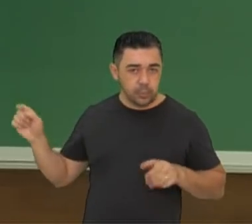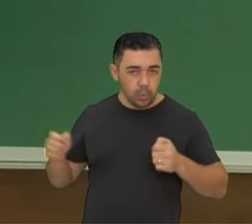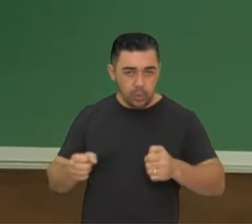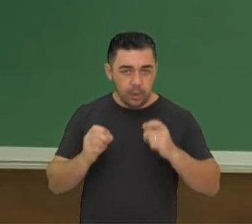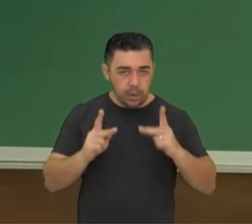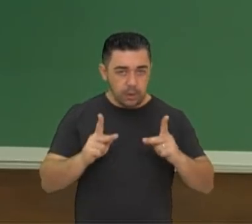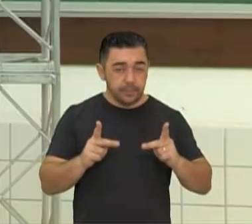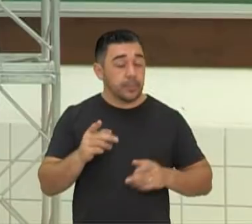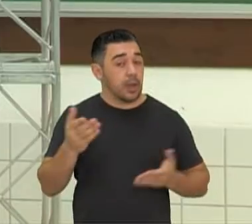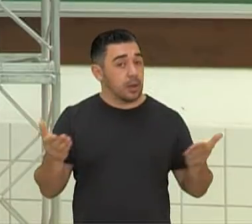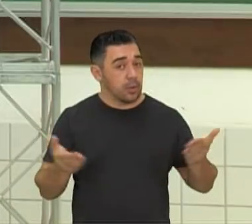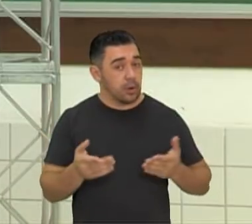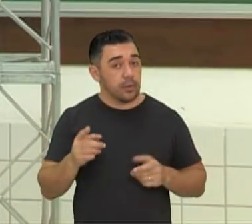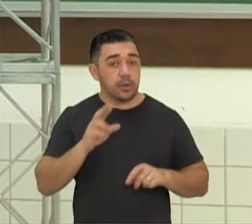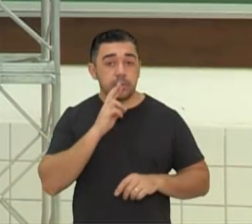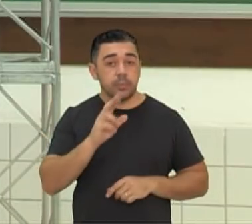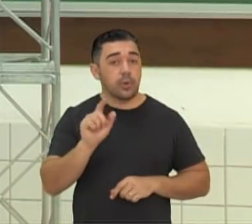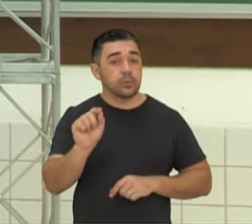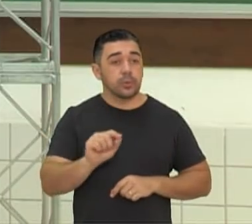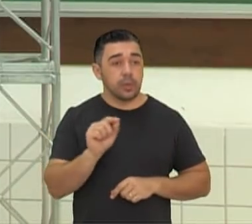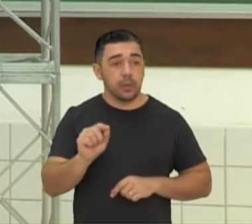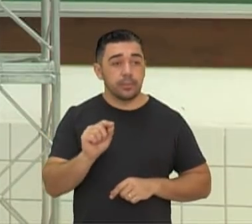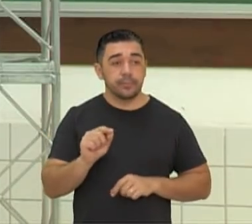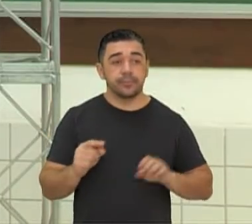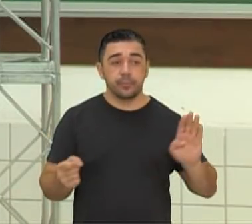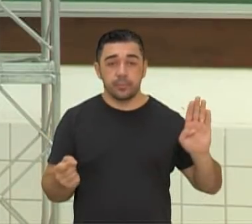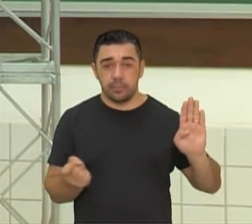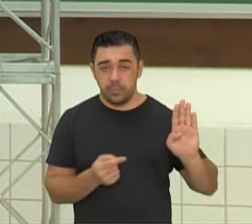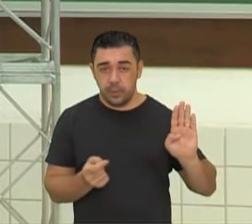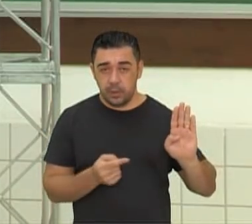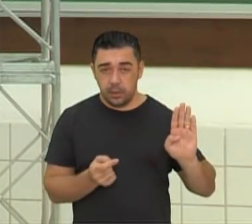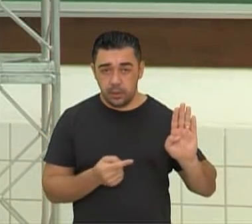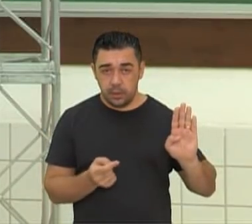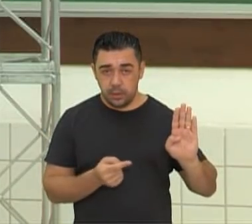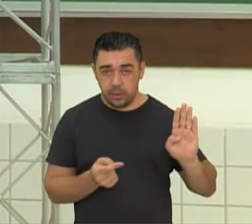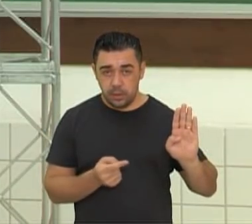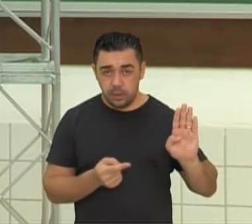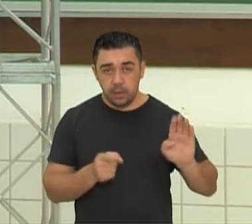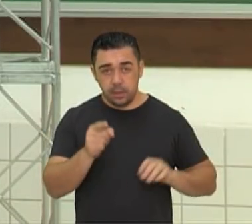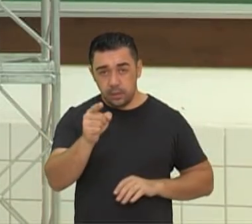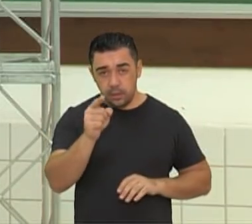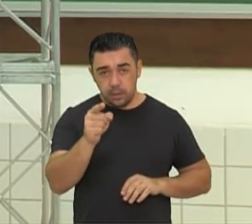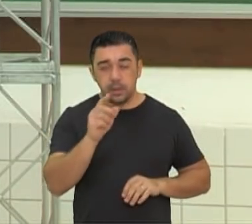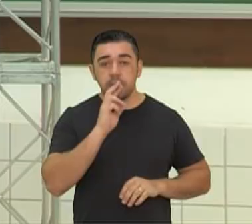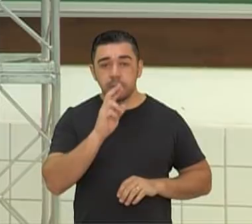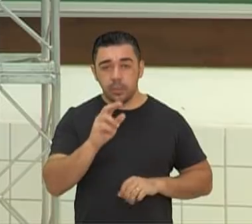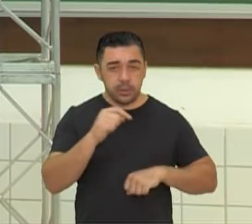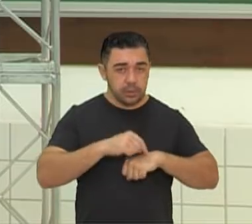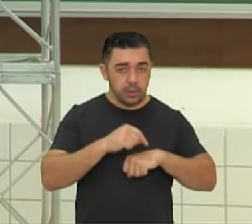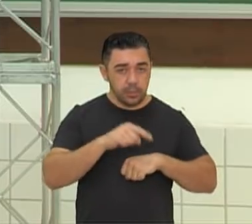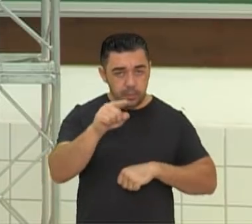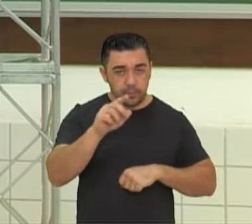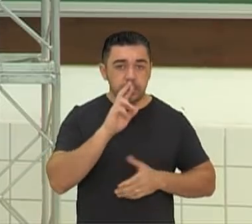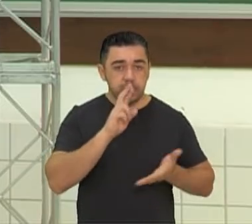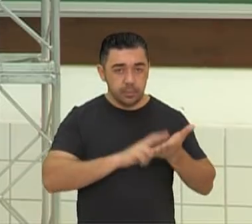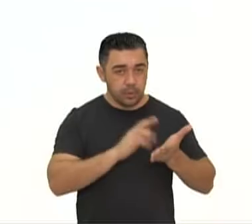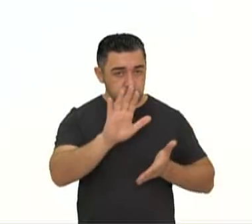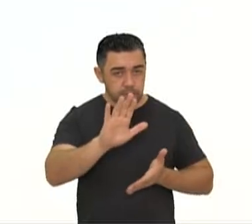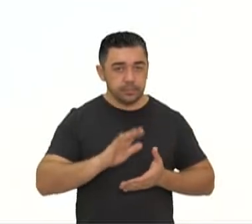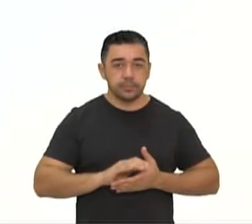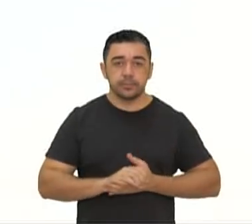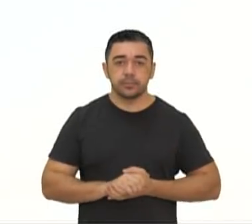bom? Agora, nós vamos fazer o seguinte. Nós vamos fazer a letra B. Eu te dou um tempinho e já volto com a resposta.